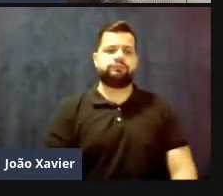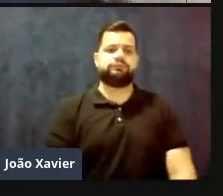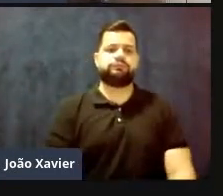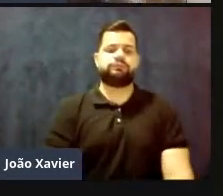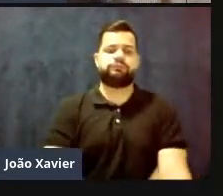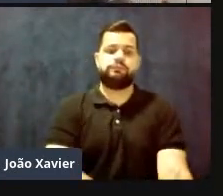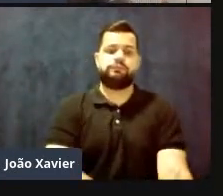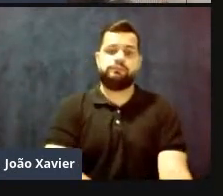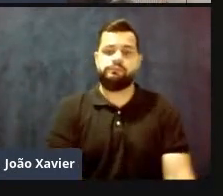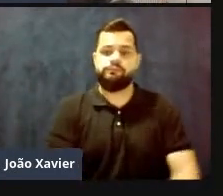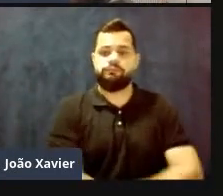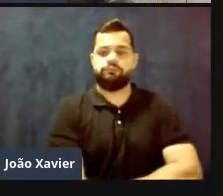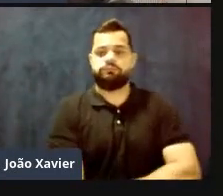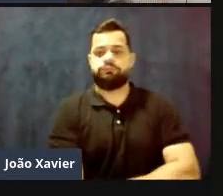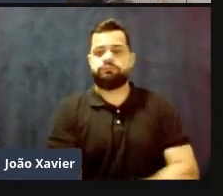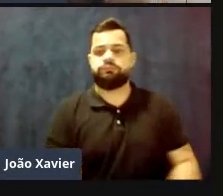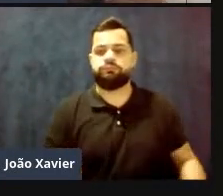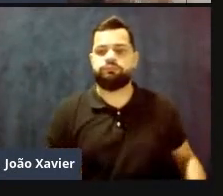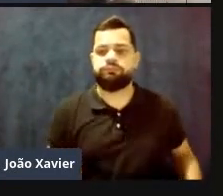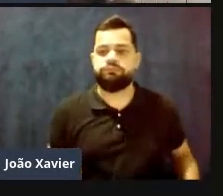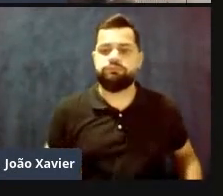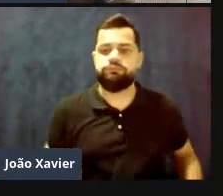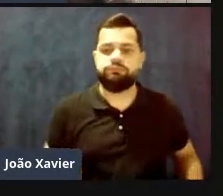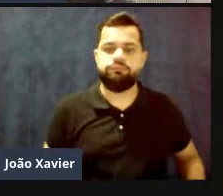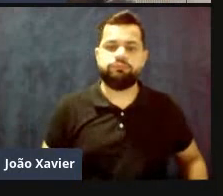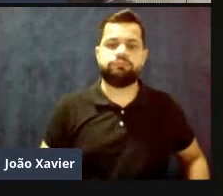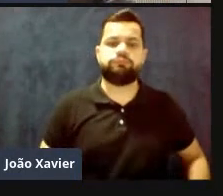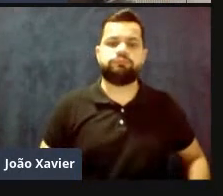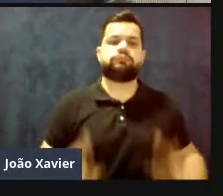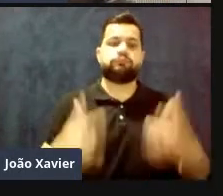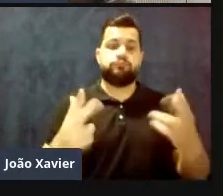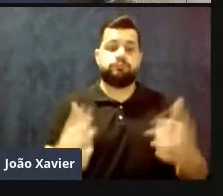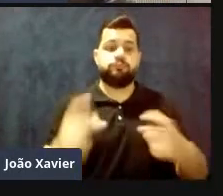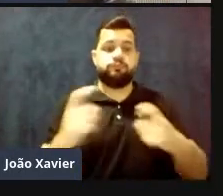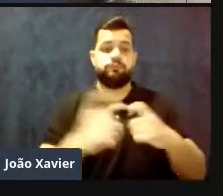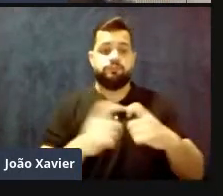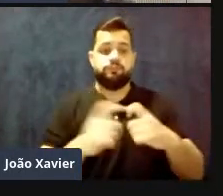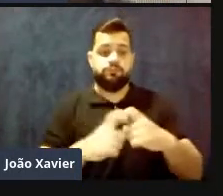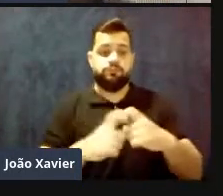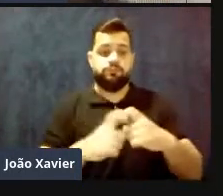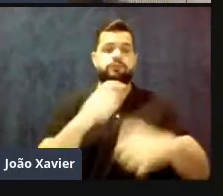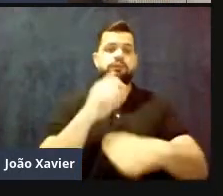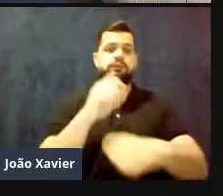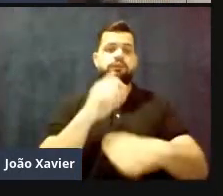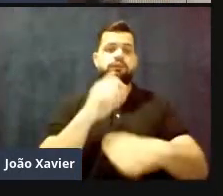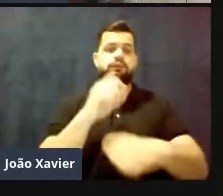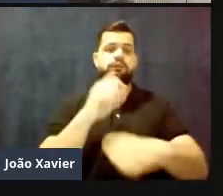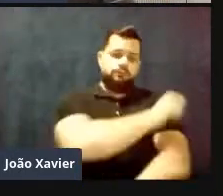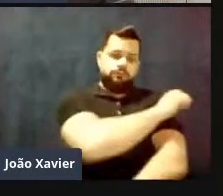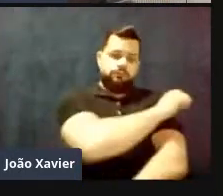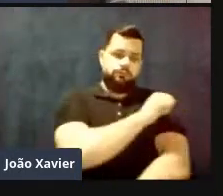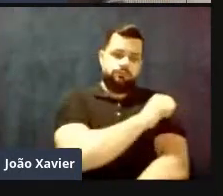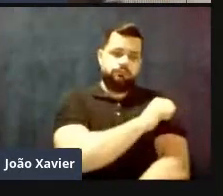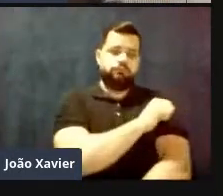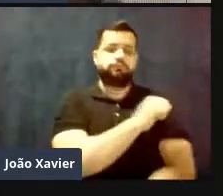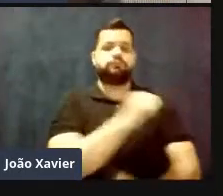paciente, no caso, médico, enfermeiro, fisioterapeuta e técnico de enfermagem. Eu me vi num paradoxo nesse momento, porque eu tive que